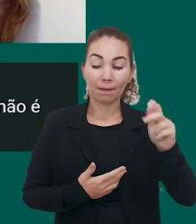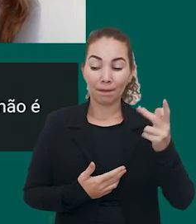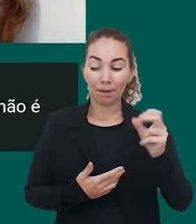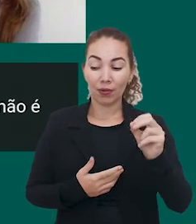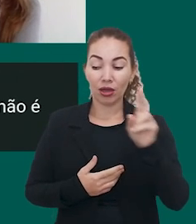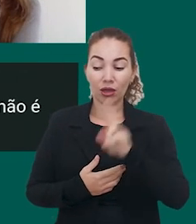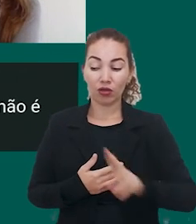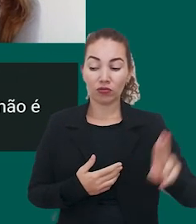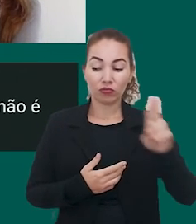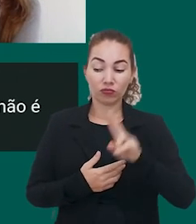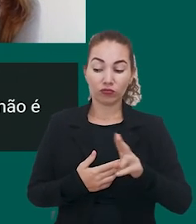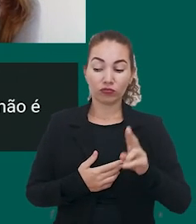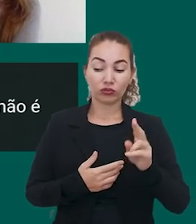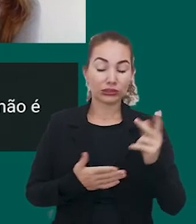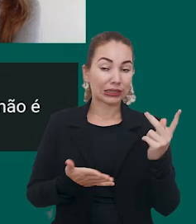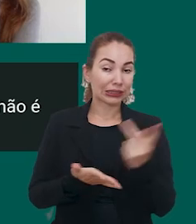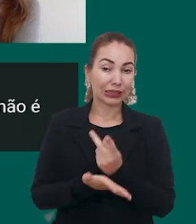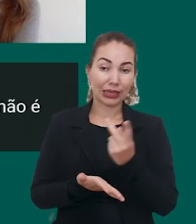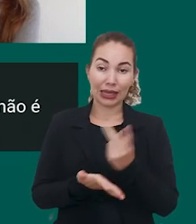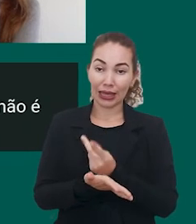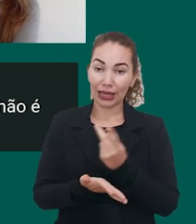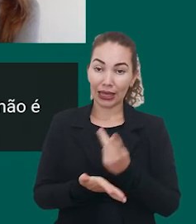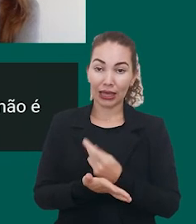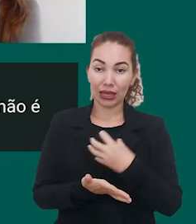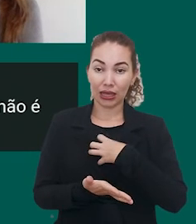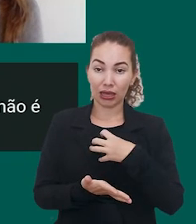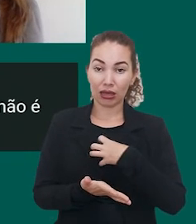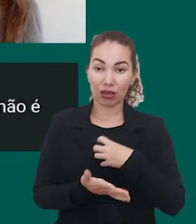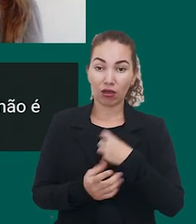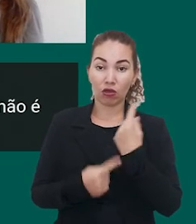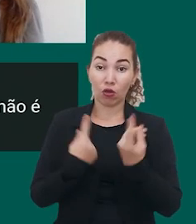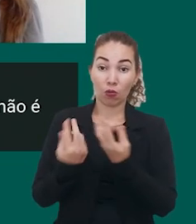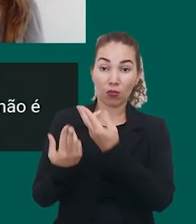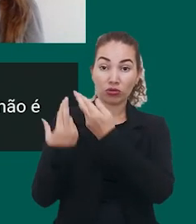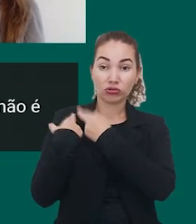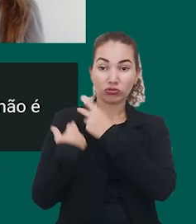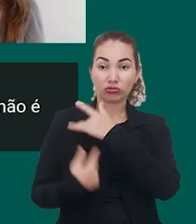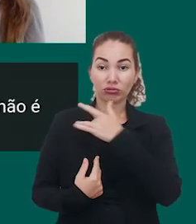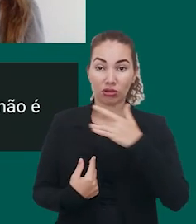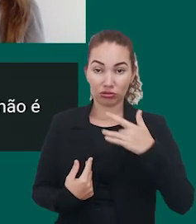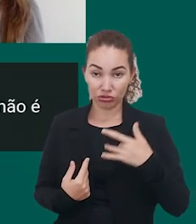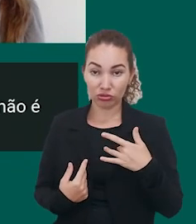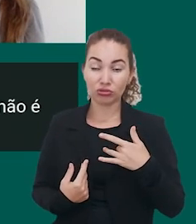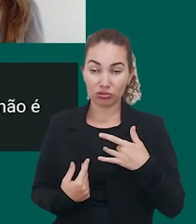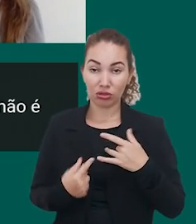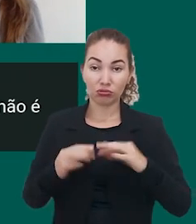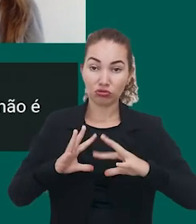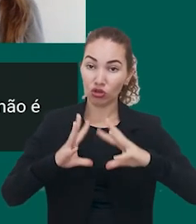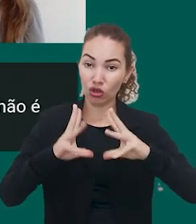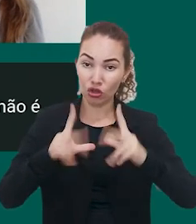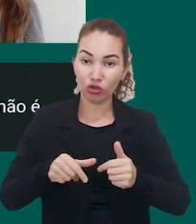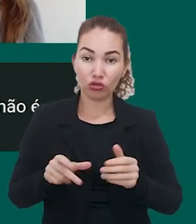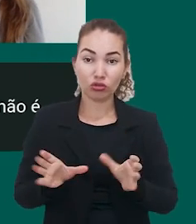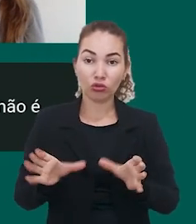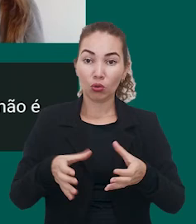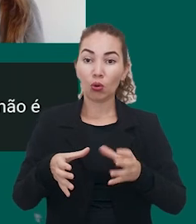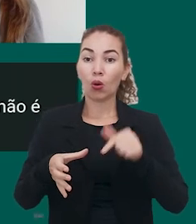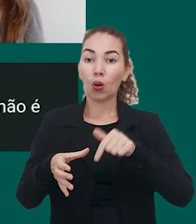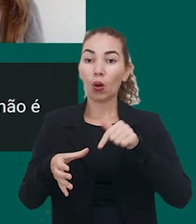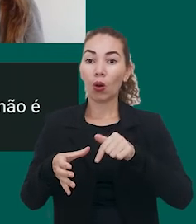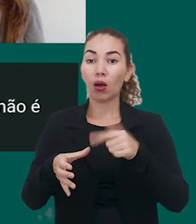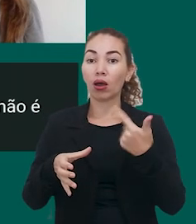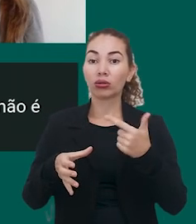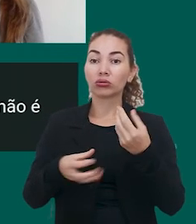muito erroneamente pela nossa população, né, inclusive por algumas autoridades de saúde, como se toda a população do local pegar Covid, ela